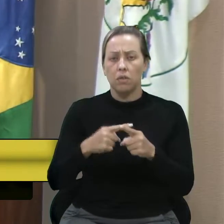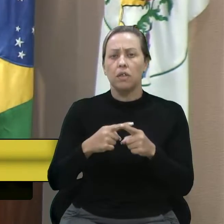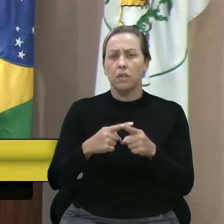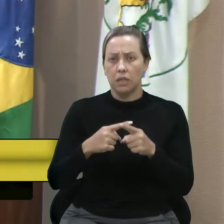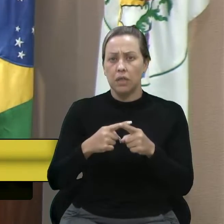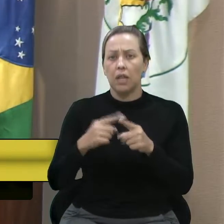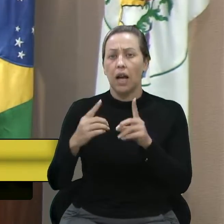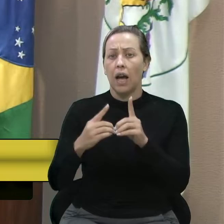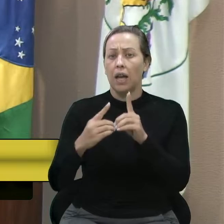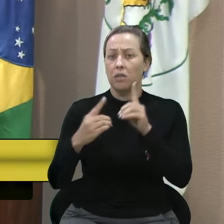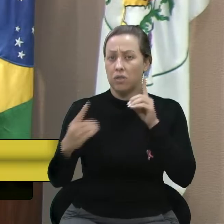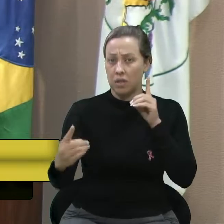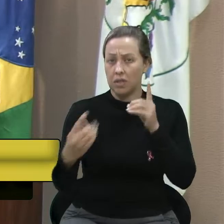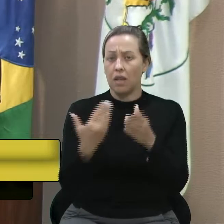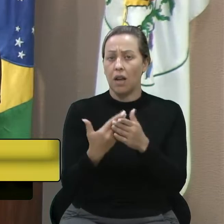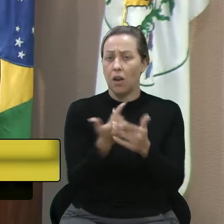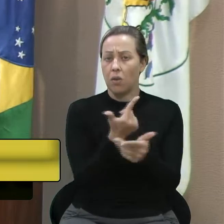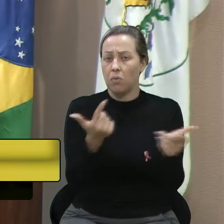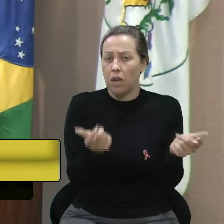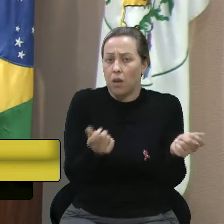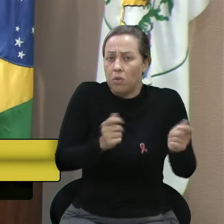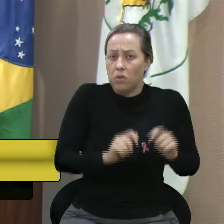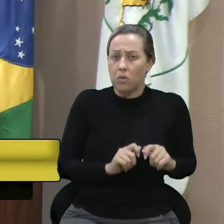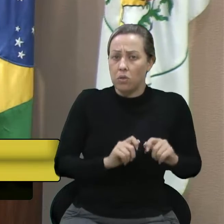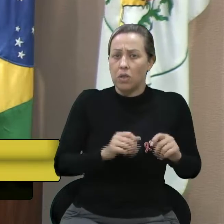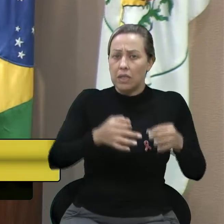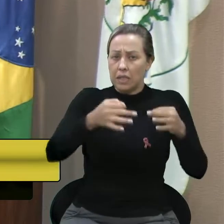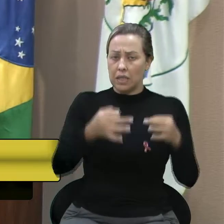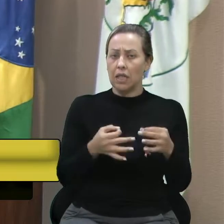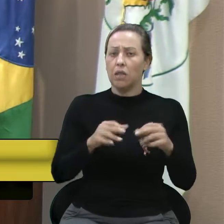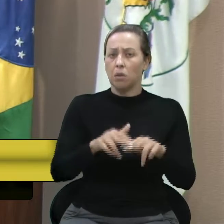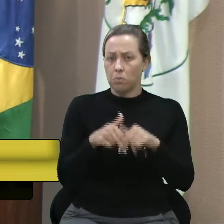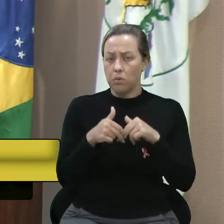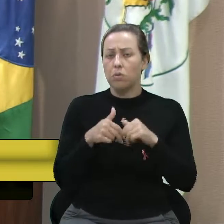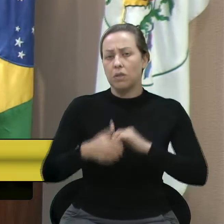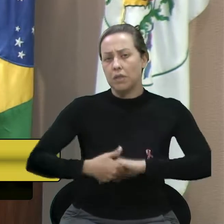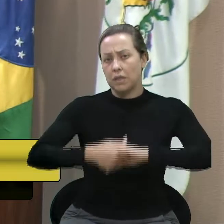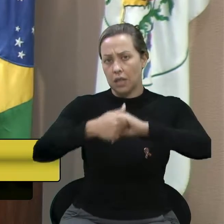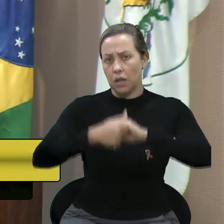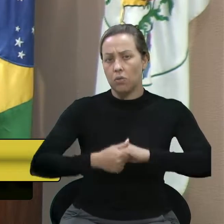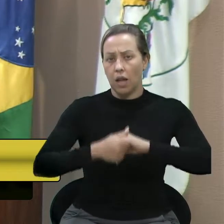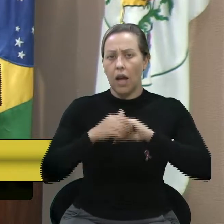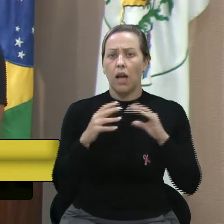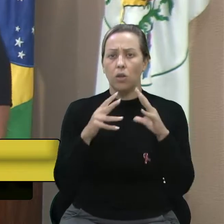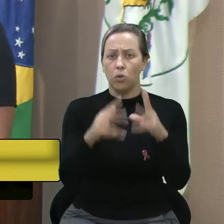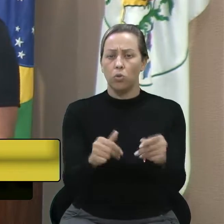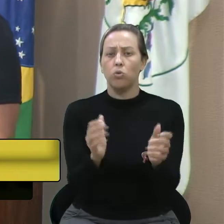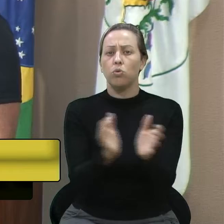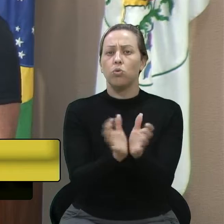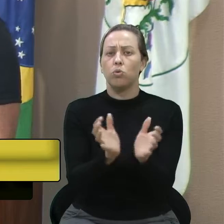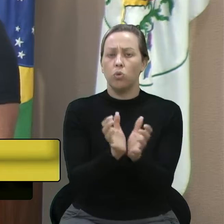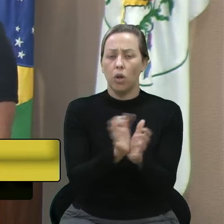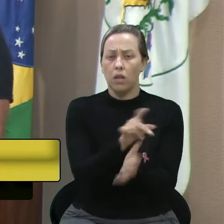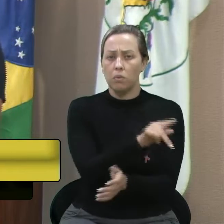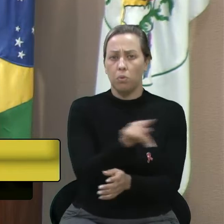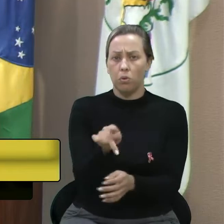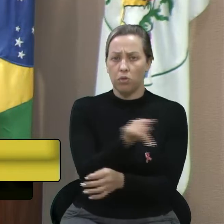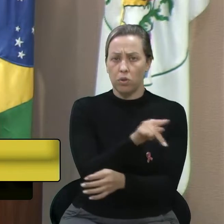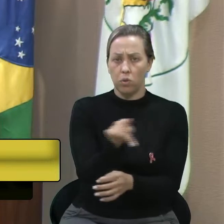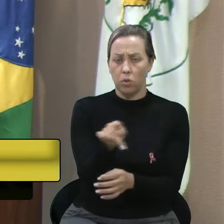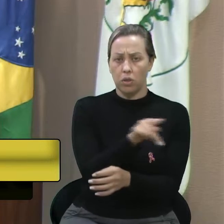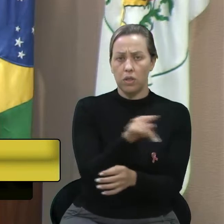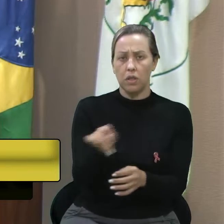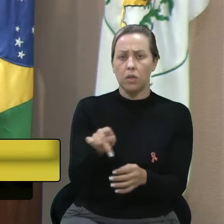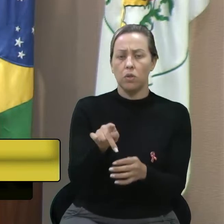modalidade EAD, sem as condições devidas. Então, também aqui saudar a todos os colegas, professores